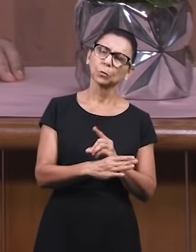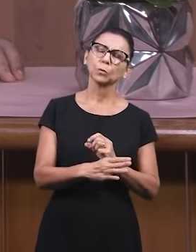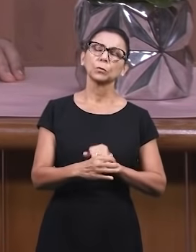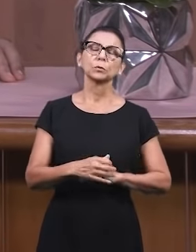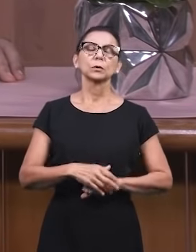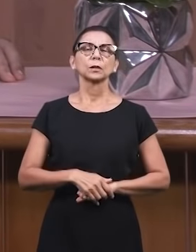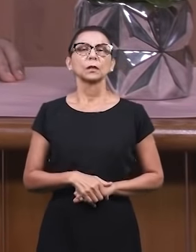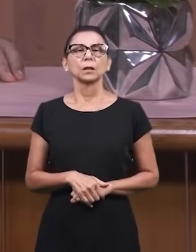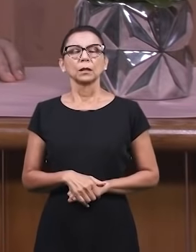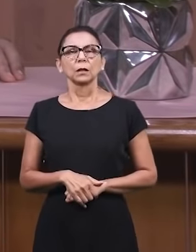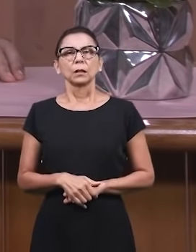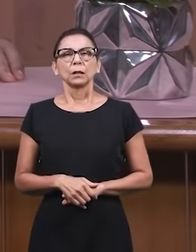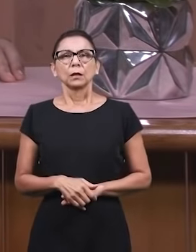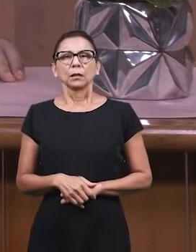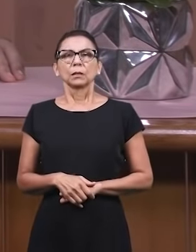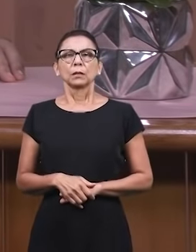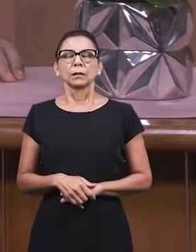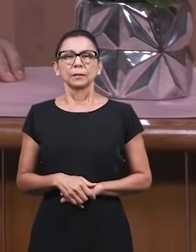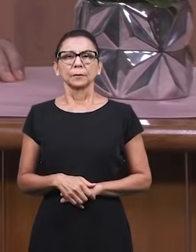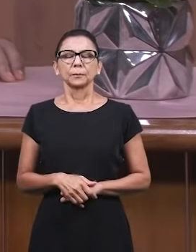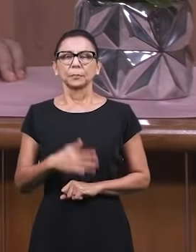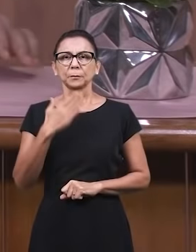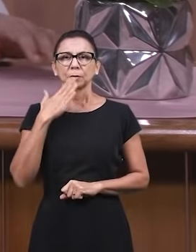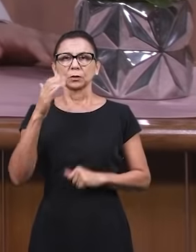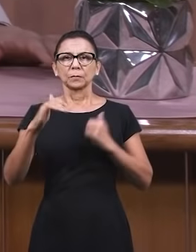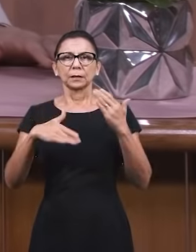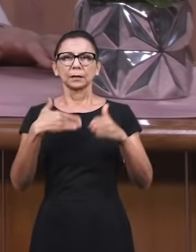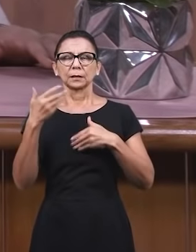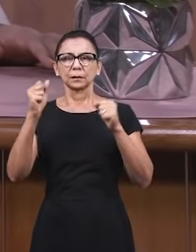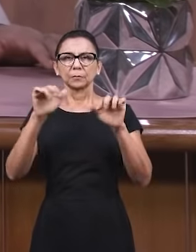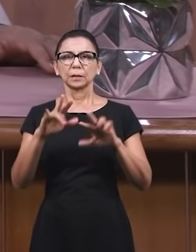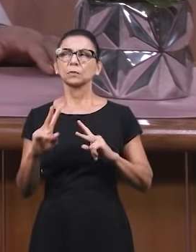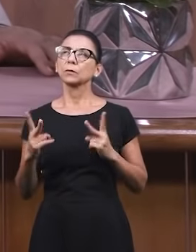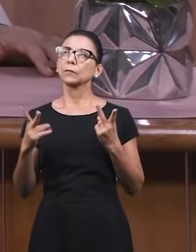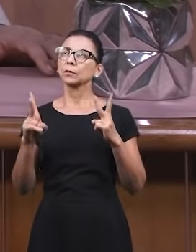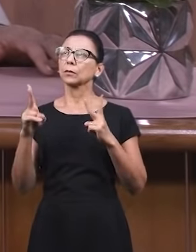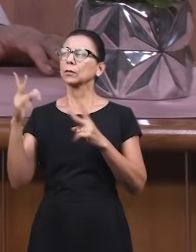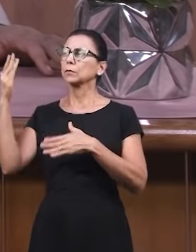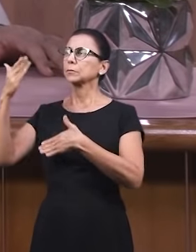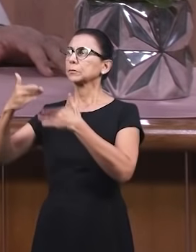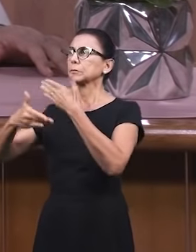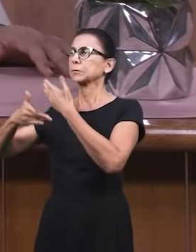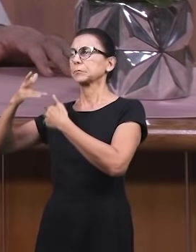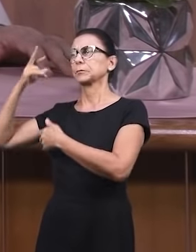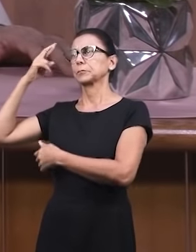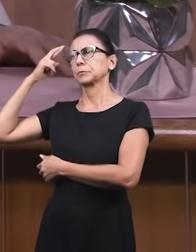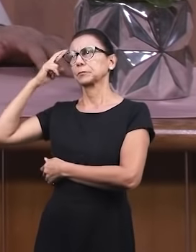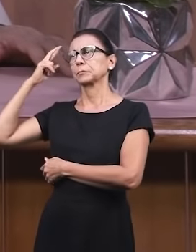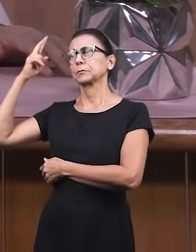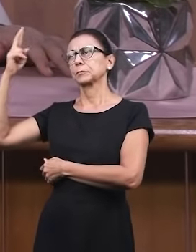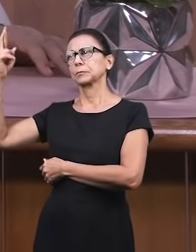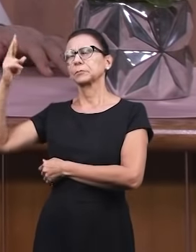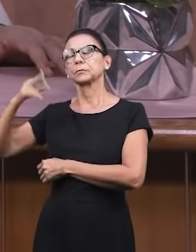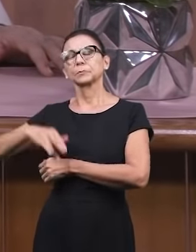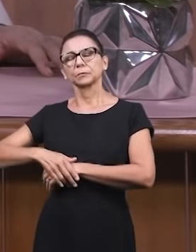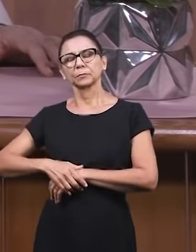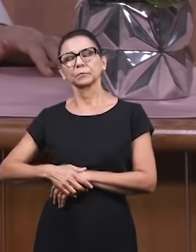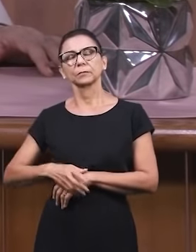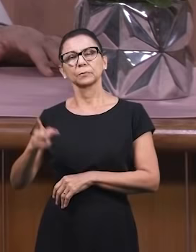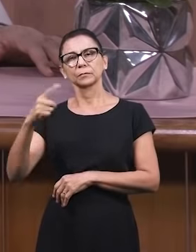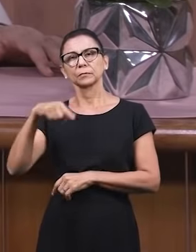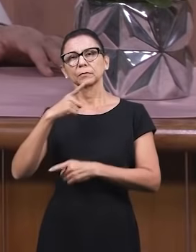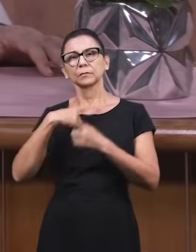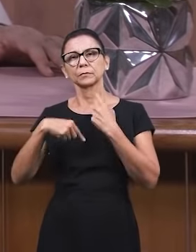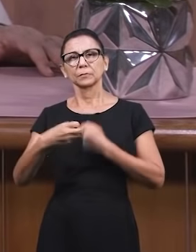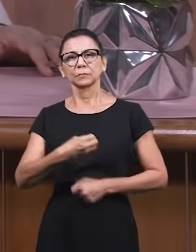dá um restante deste dia, Senhor, de alegrias, de bênçãos, de vitórias, na tua presença. Senhor, faz-nos viver esta